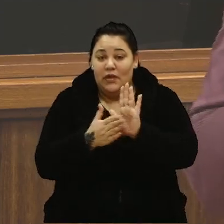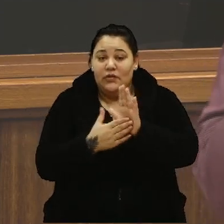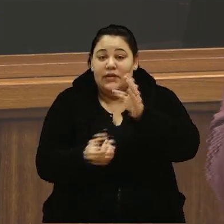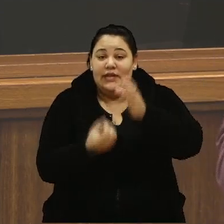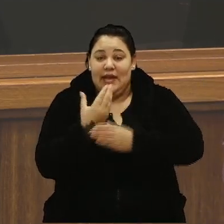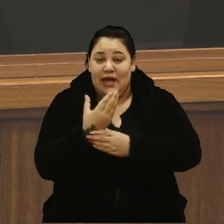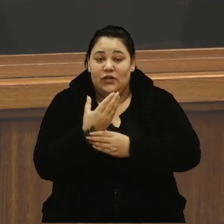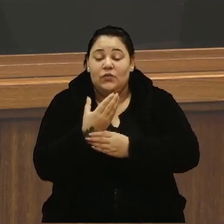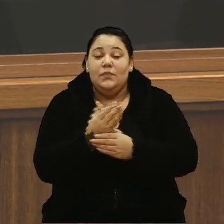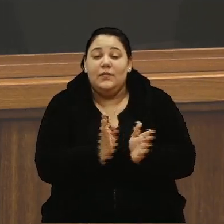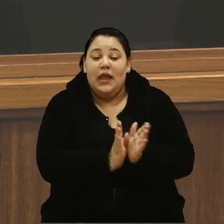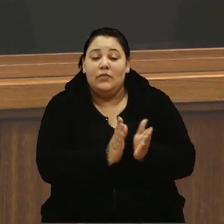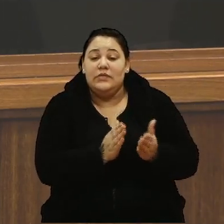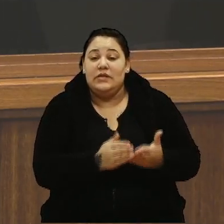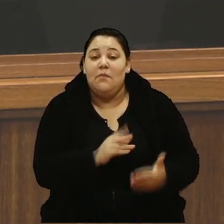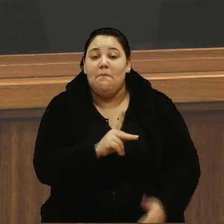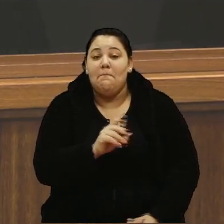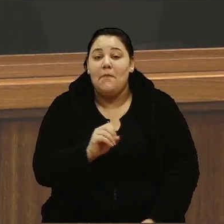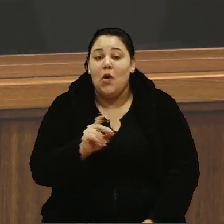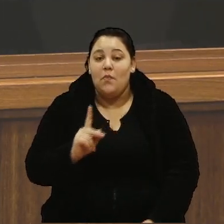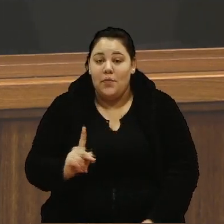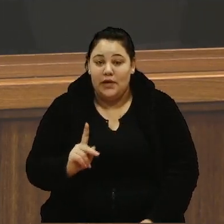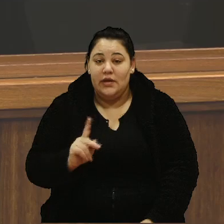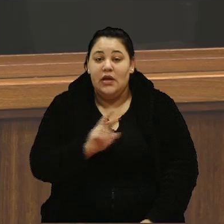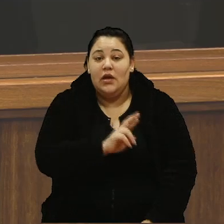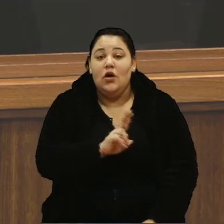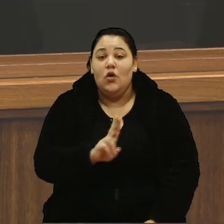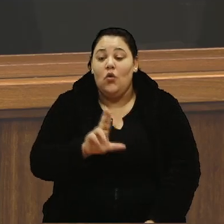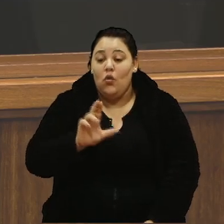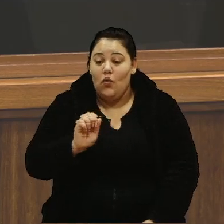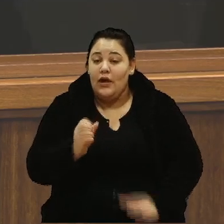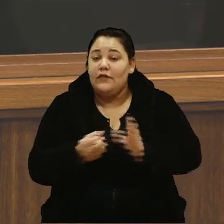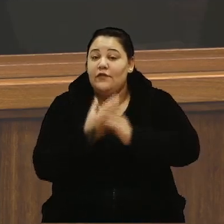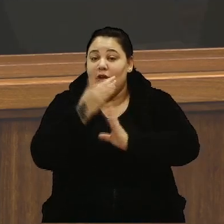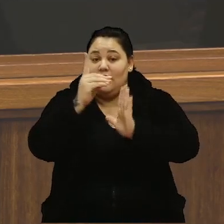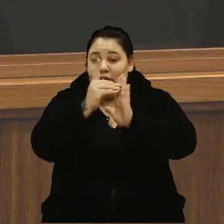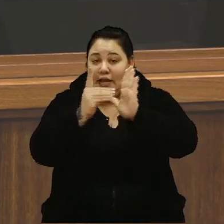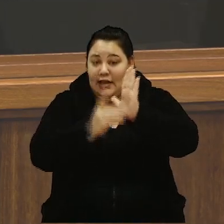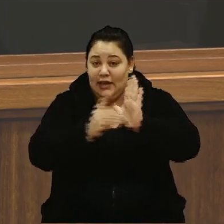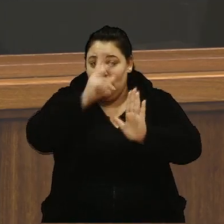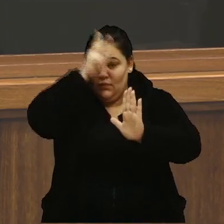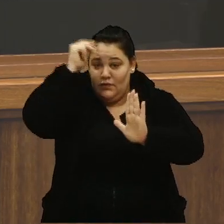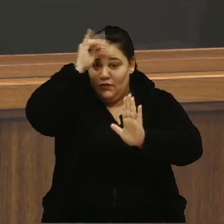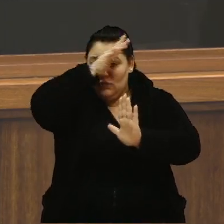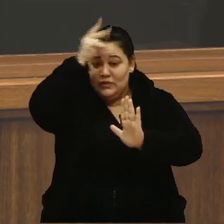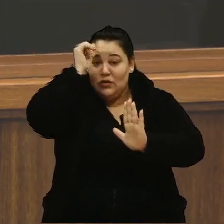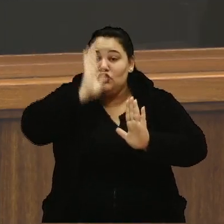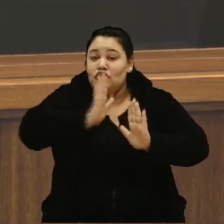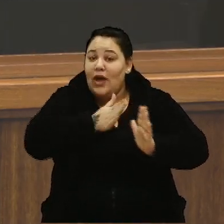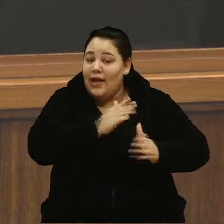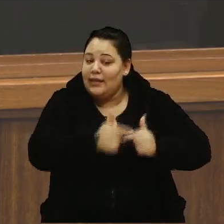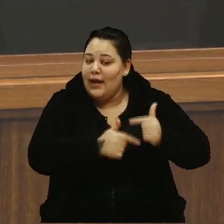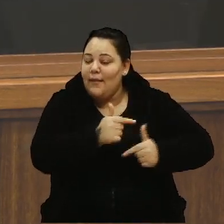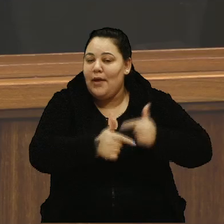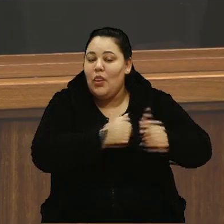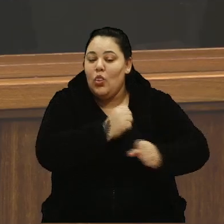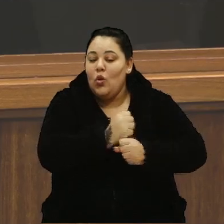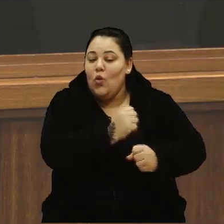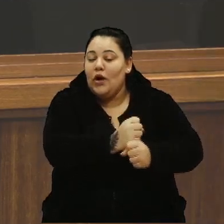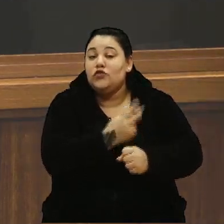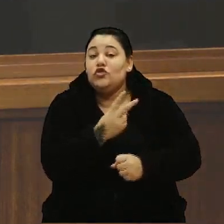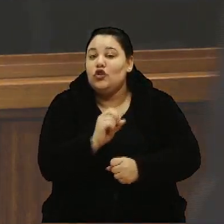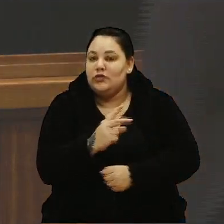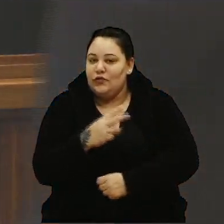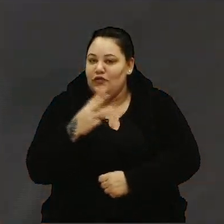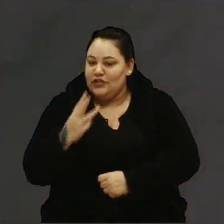Rua, que é um comitê feito por um decreto do prefeito municipal, que trabalhou durante todo o ano de